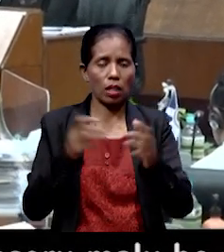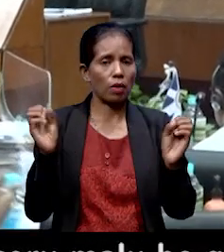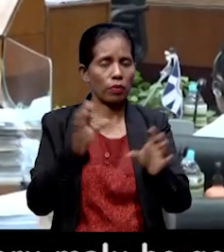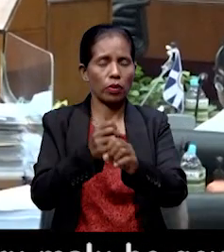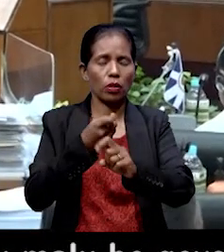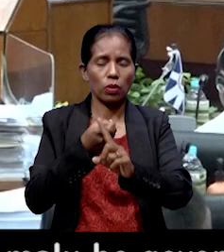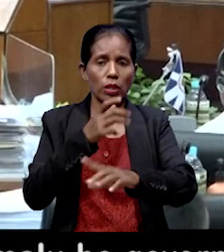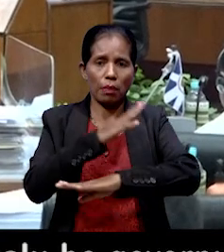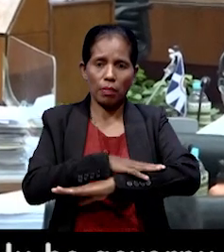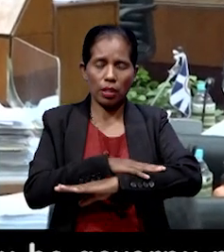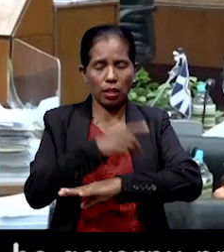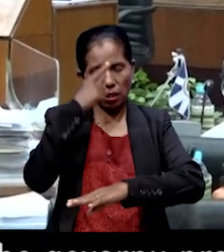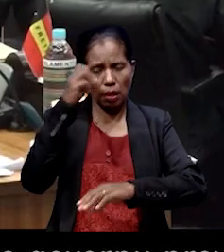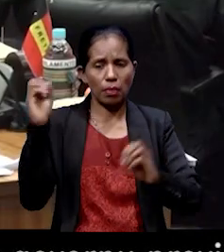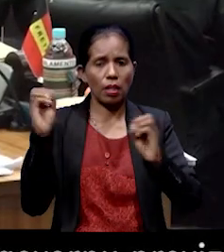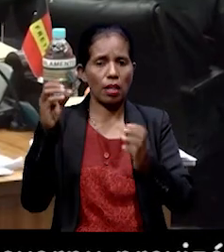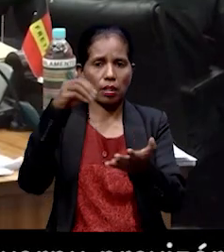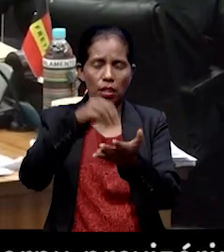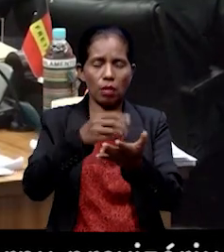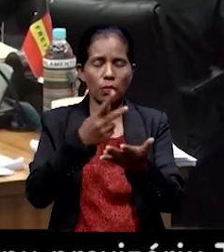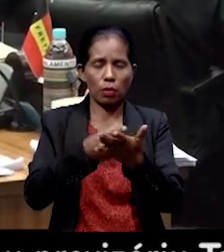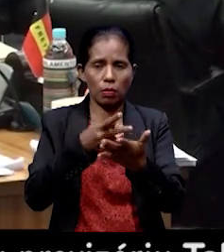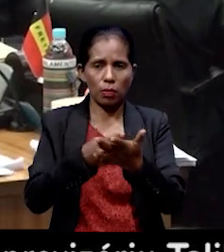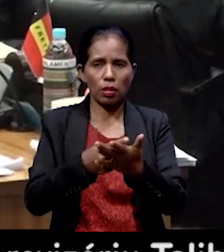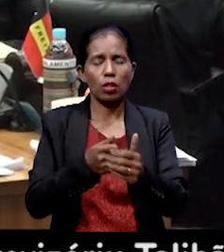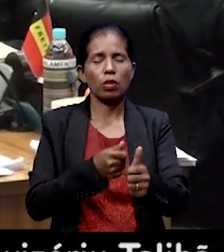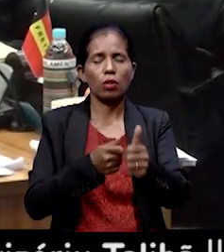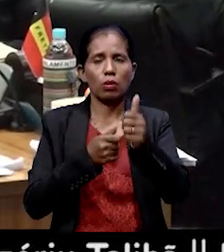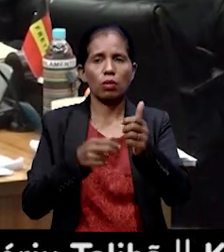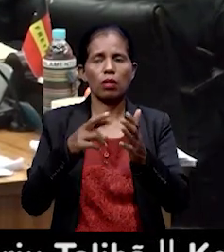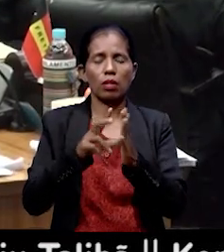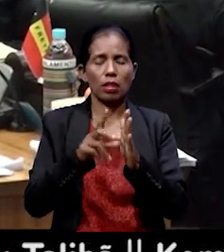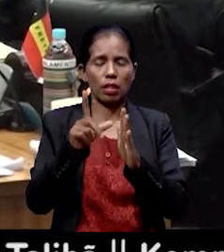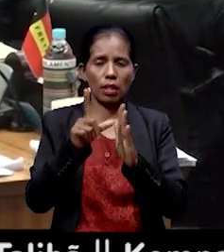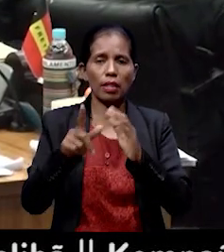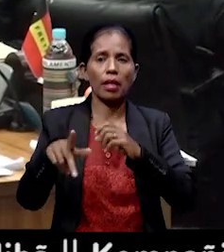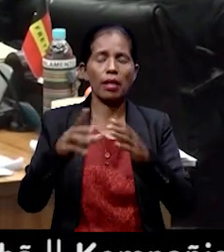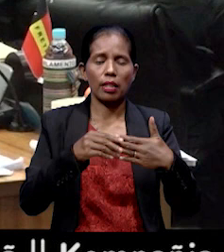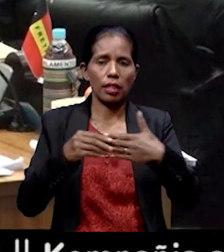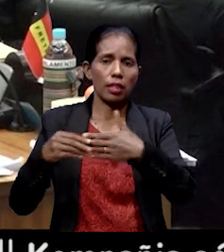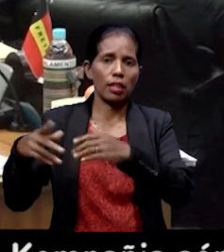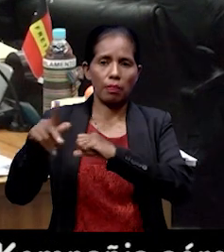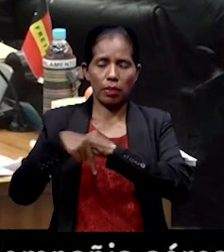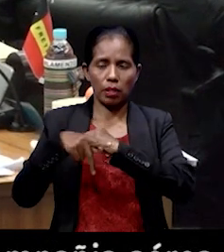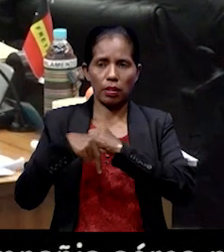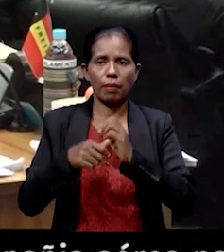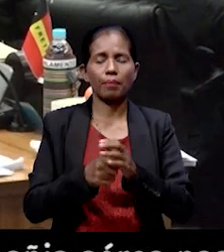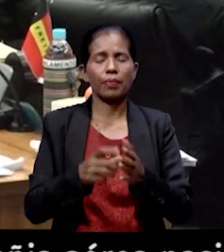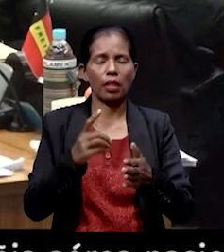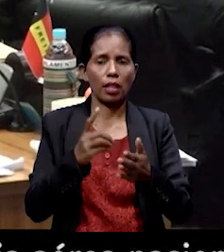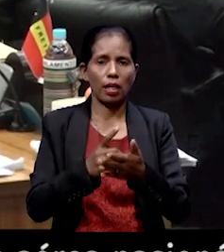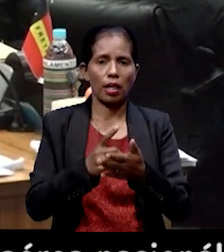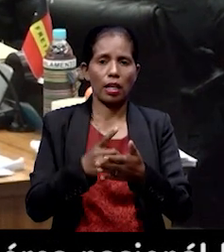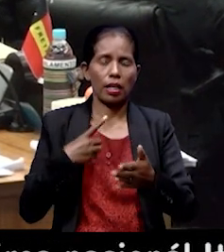submete proposta alteração, né, Tuir Guião Nebe aprova e a líder bancada. Total proposta alteração Nebe deputada